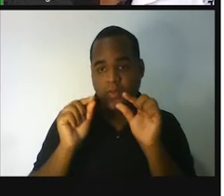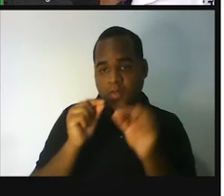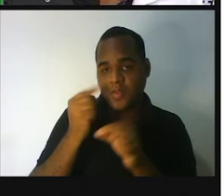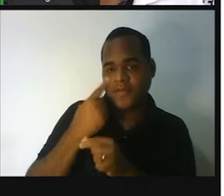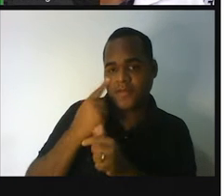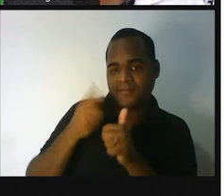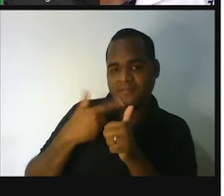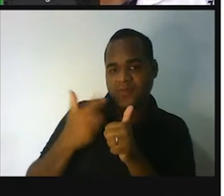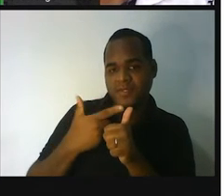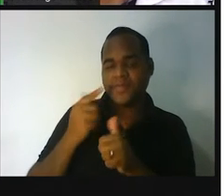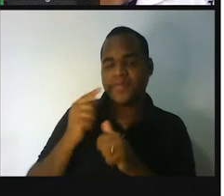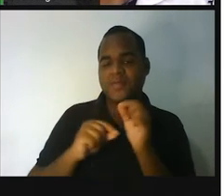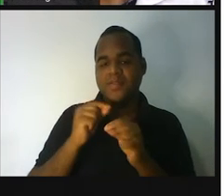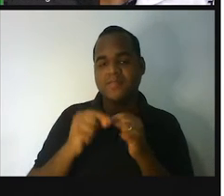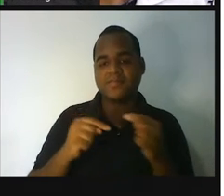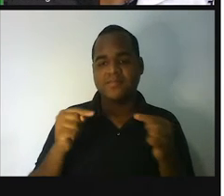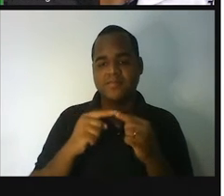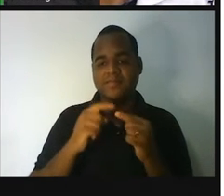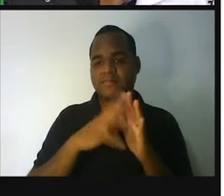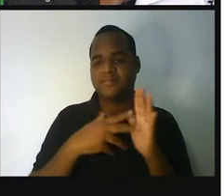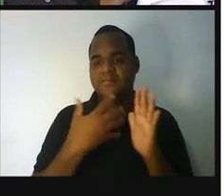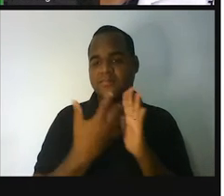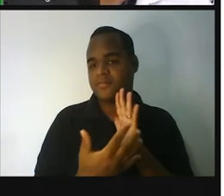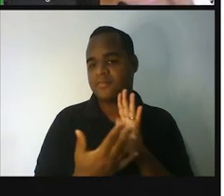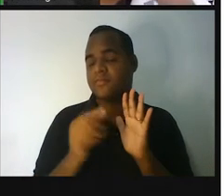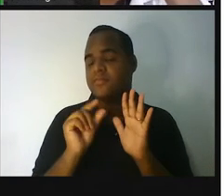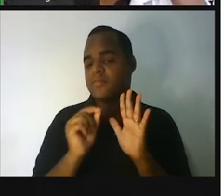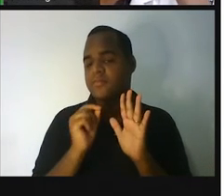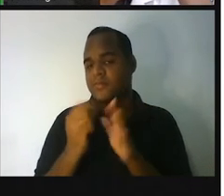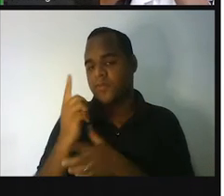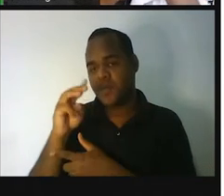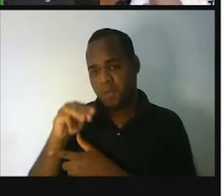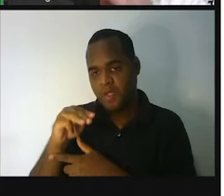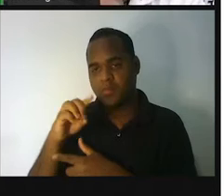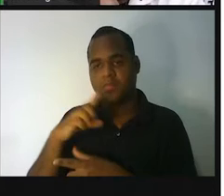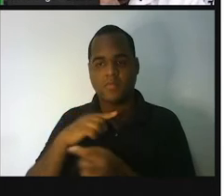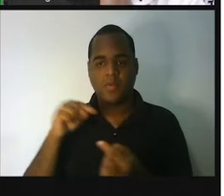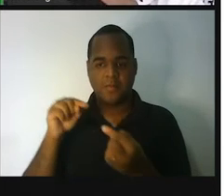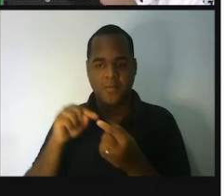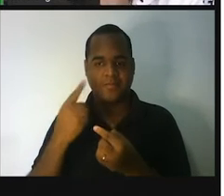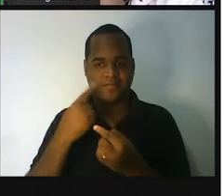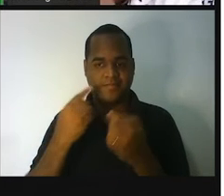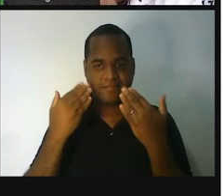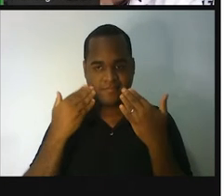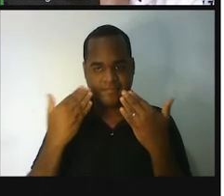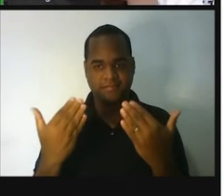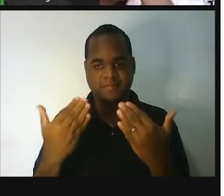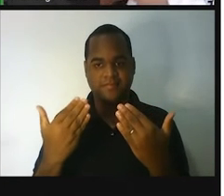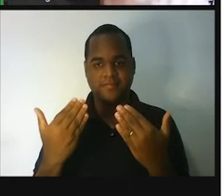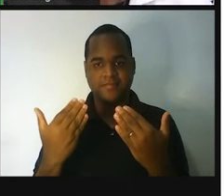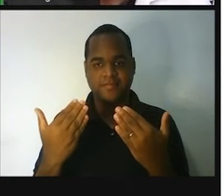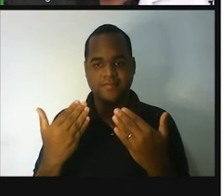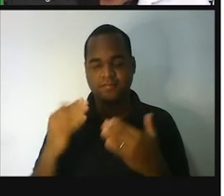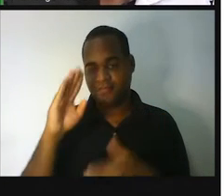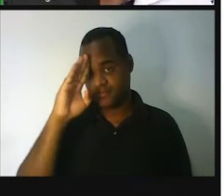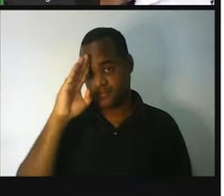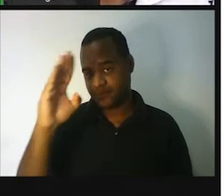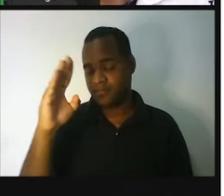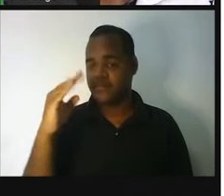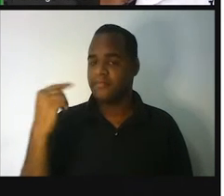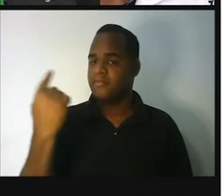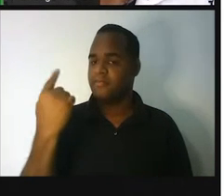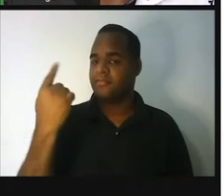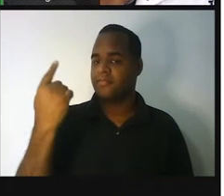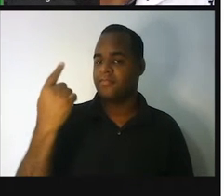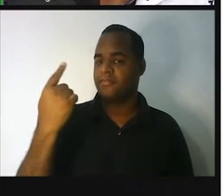olhar para esses Peninha é perceber que o metro ele é a unidade de referência ele é o alvo por isso